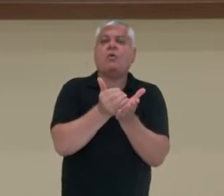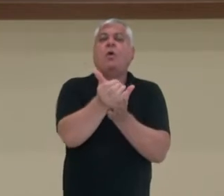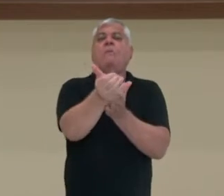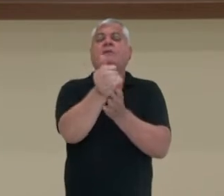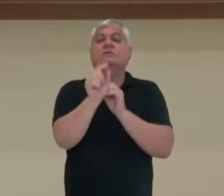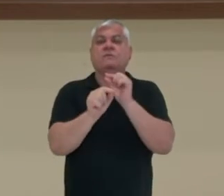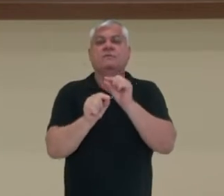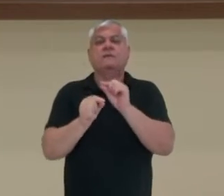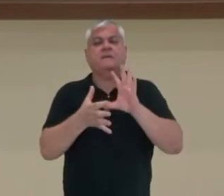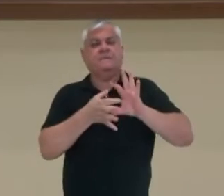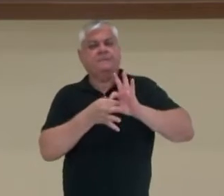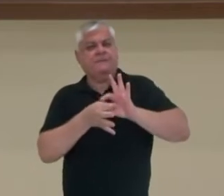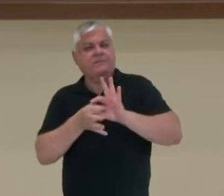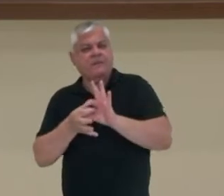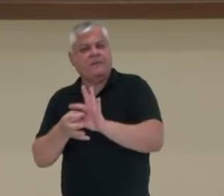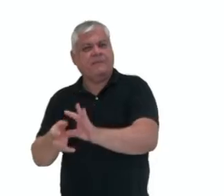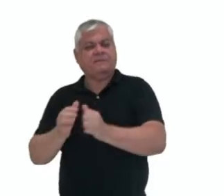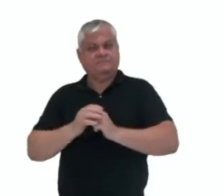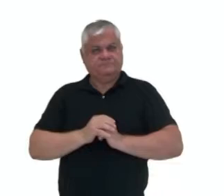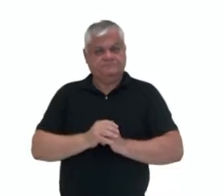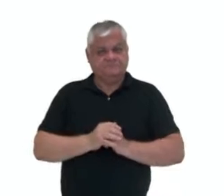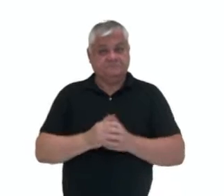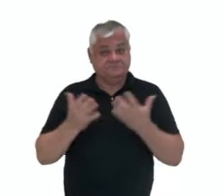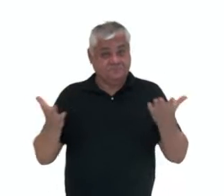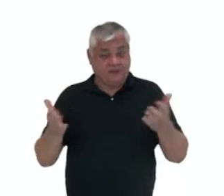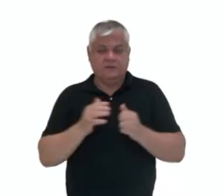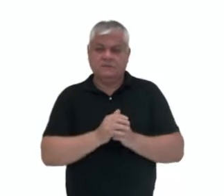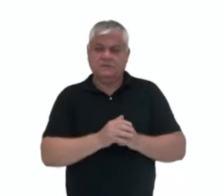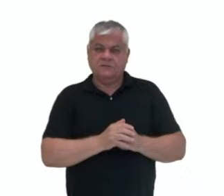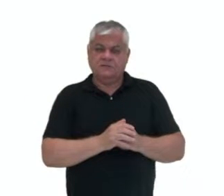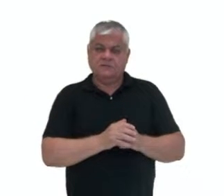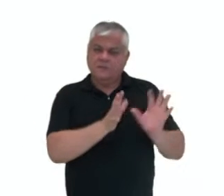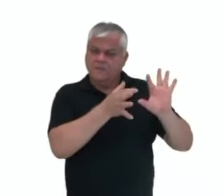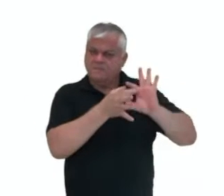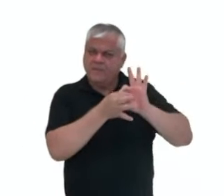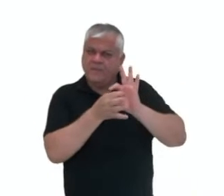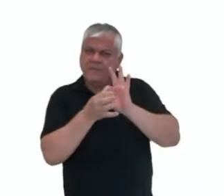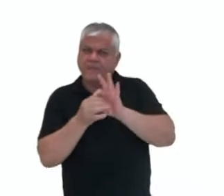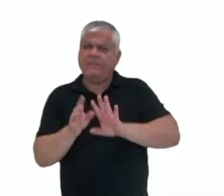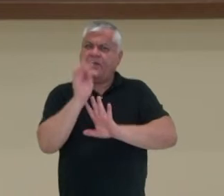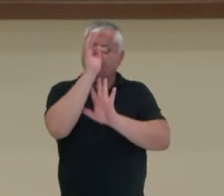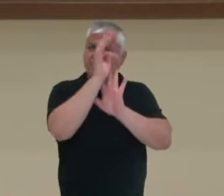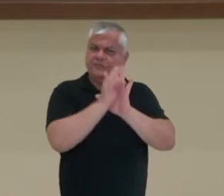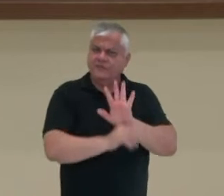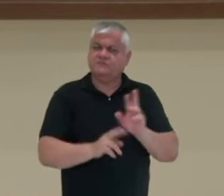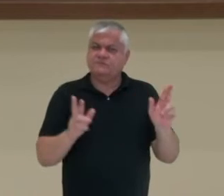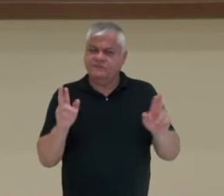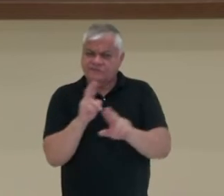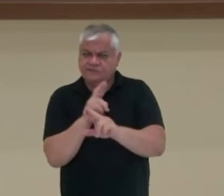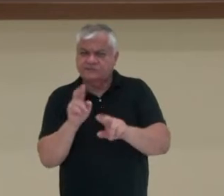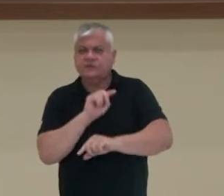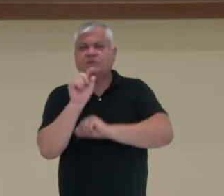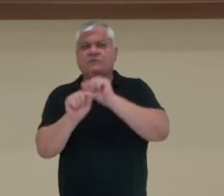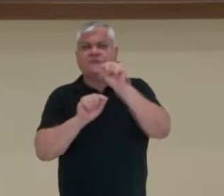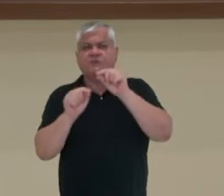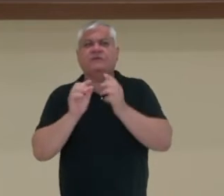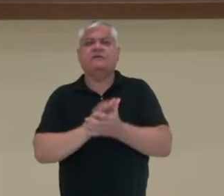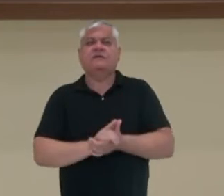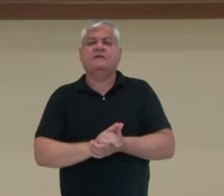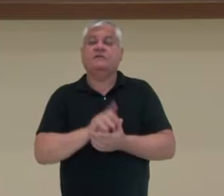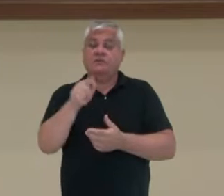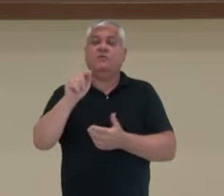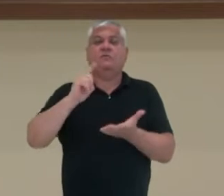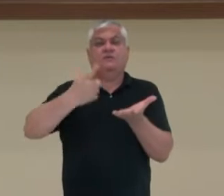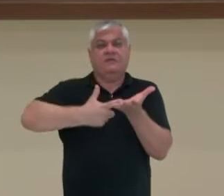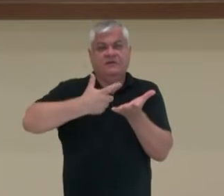uma argumentação. Assim, os argumentos que serão apresentados no texto se relacionam necessariamente com o quê? Com a